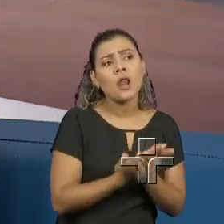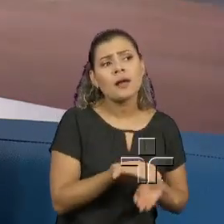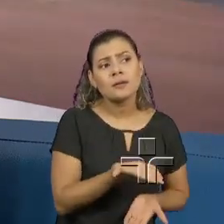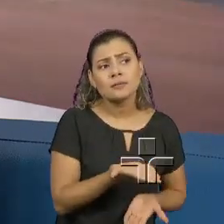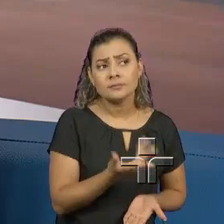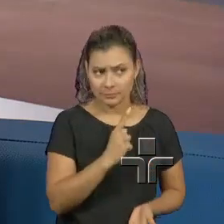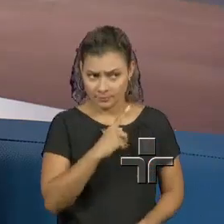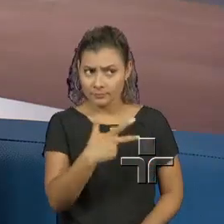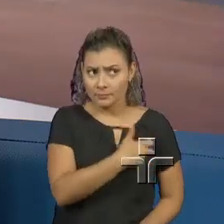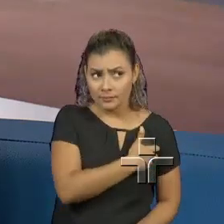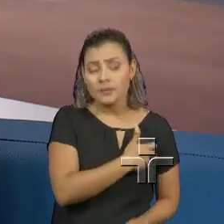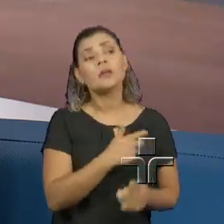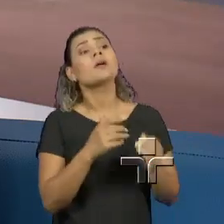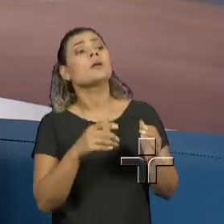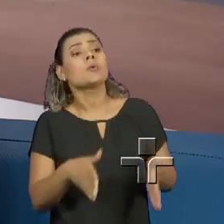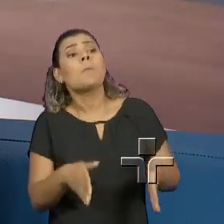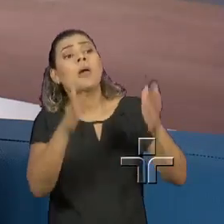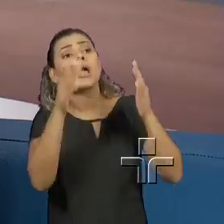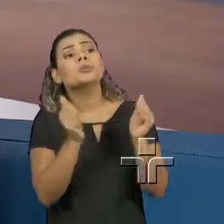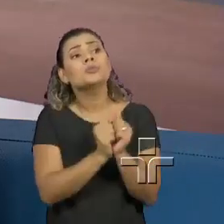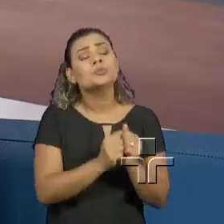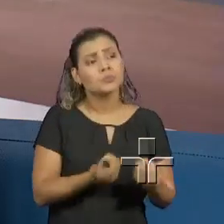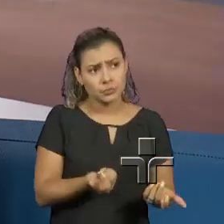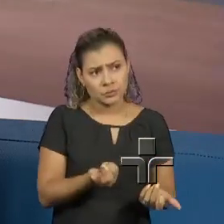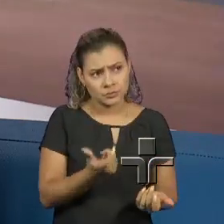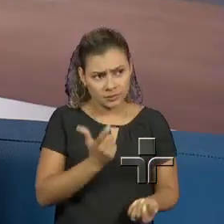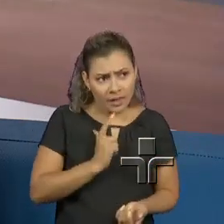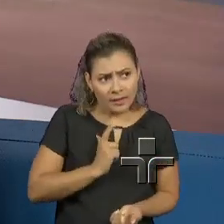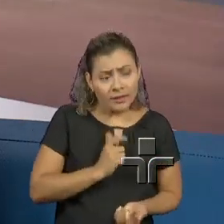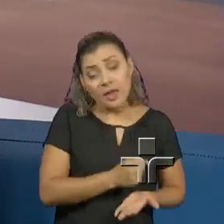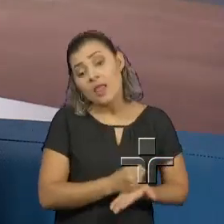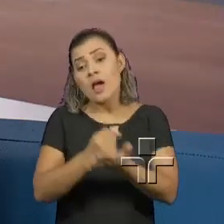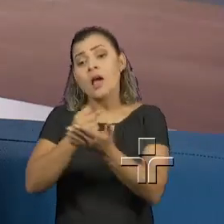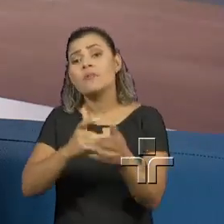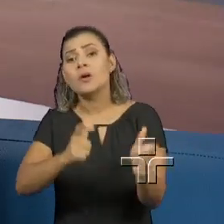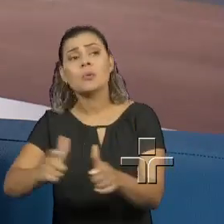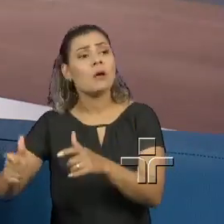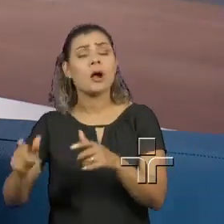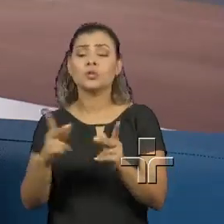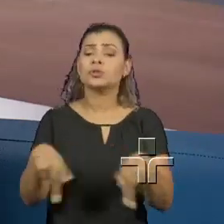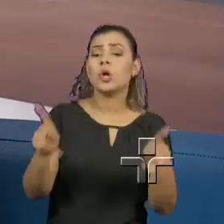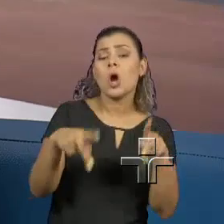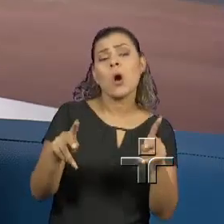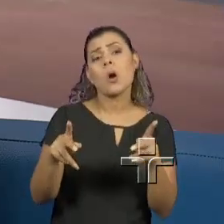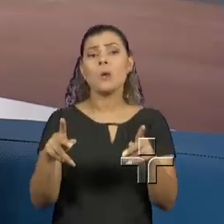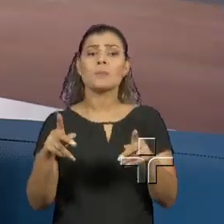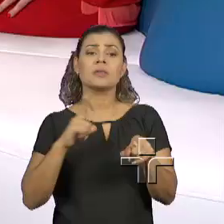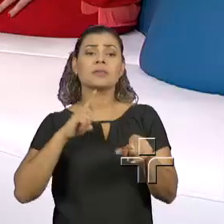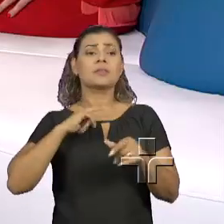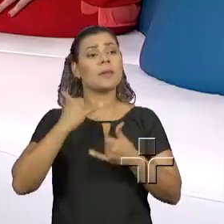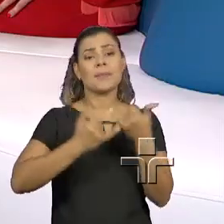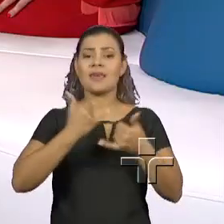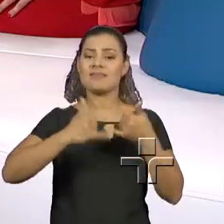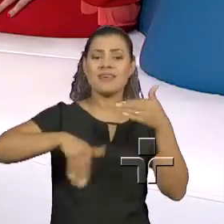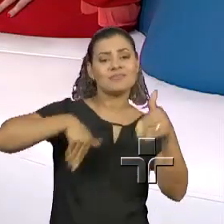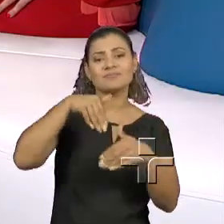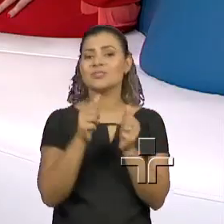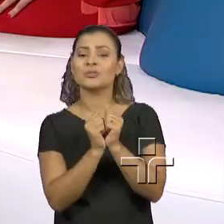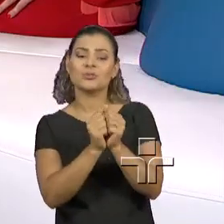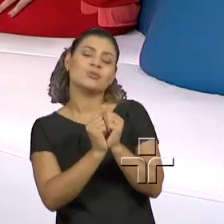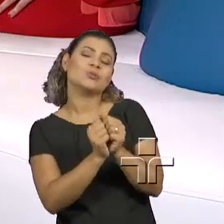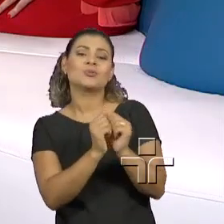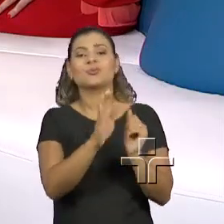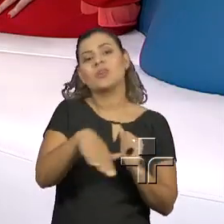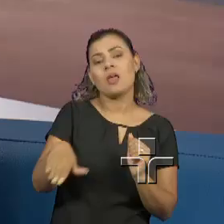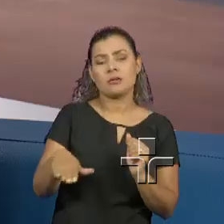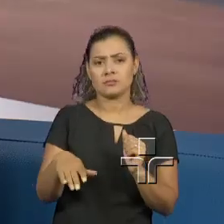Os amiguinhos do condomínio, ou mesmo se a gente leva para algum lugar... Né, vai no shopping, na piscina de bolinha. Então, você não sabe quem está lá e